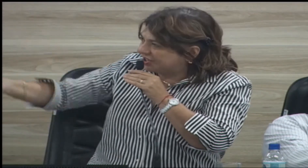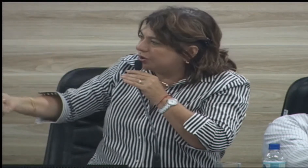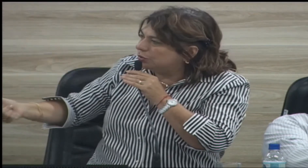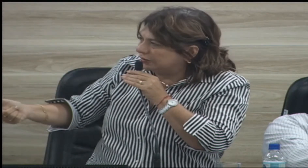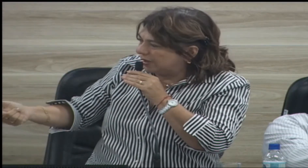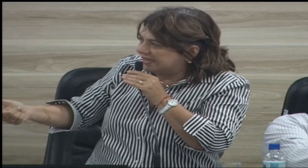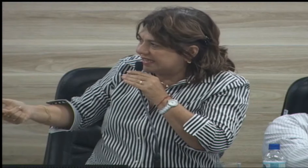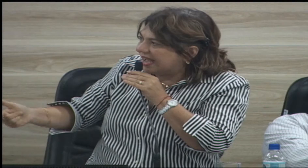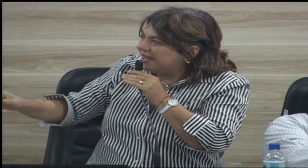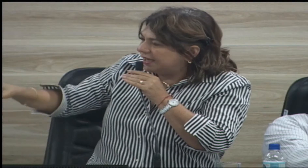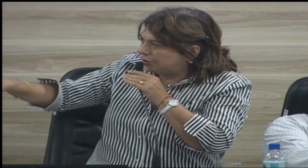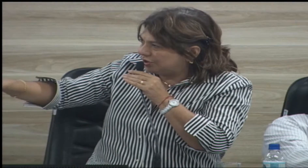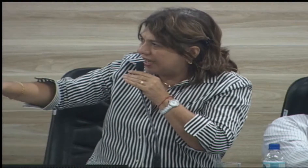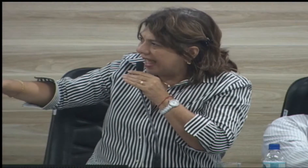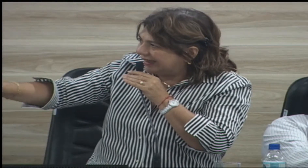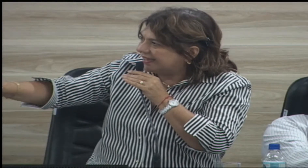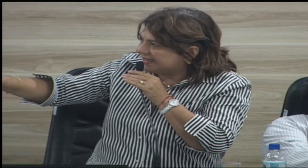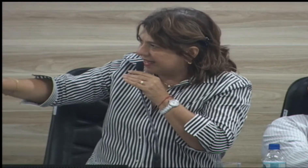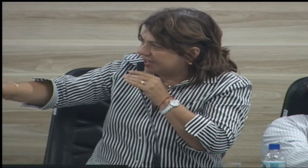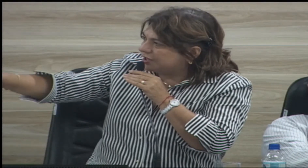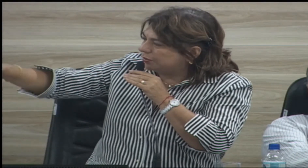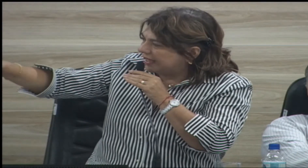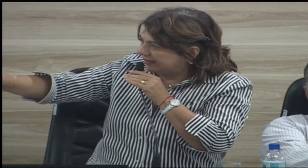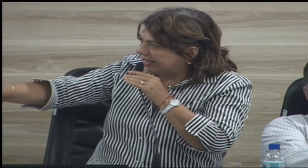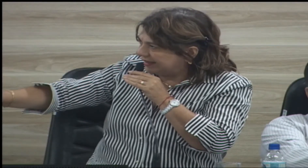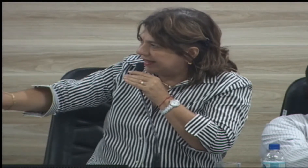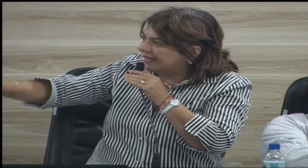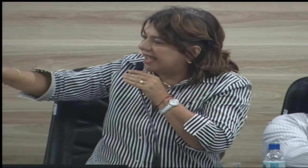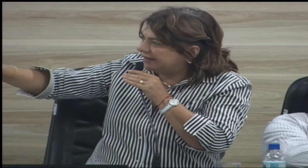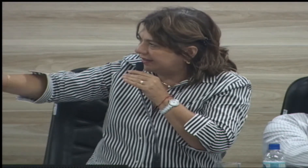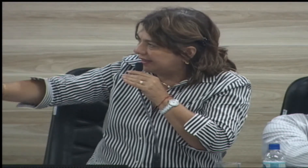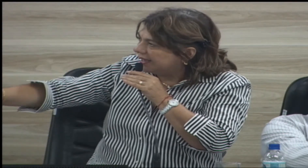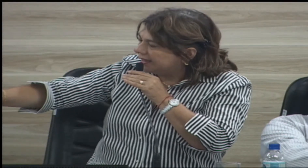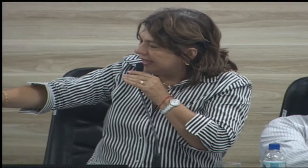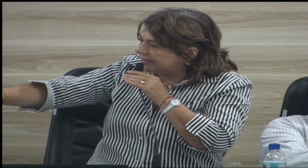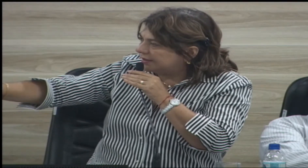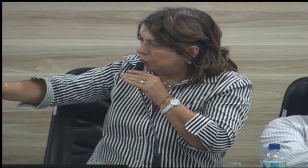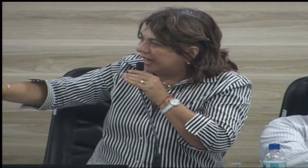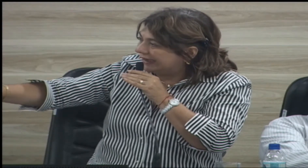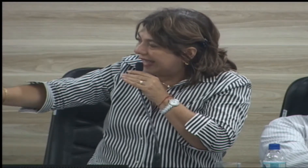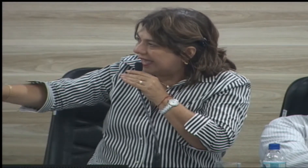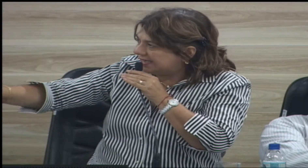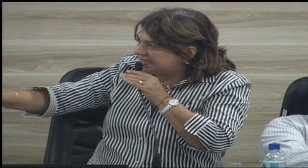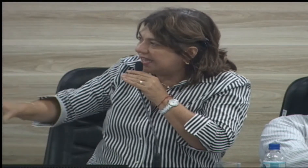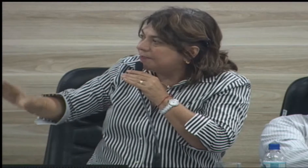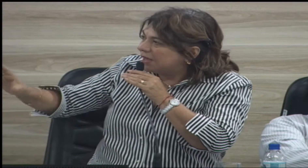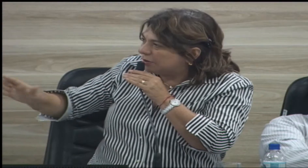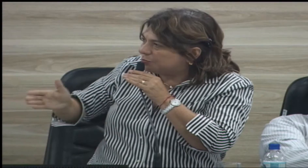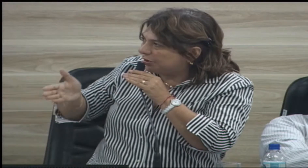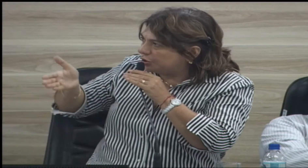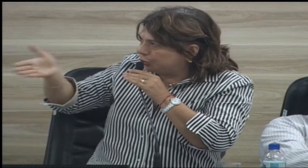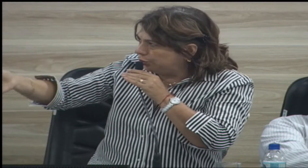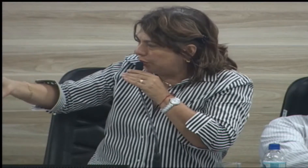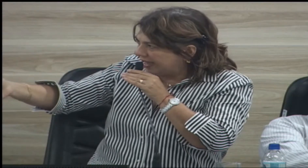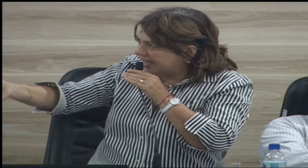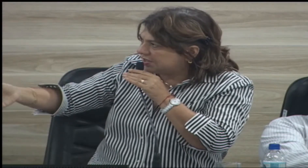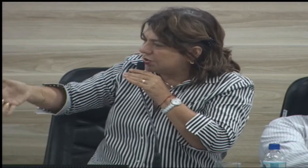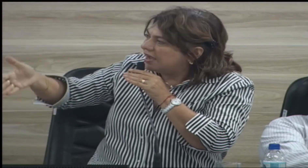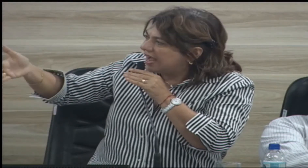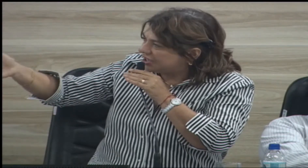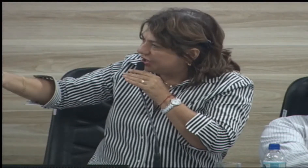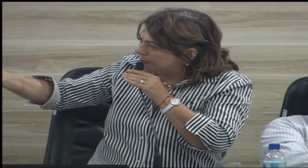contribuir ou fazer uma campanha junto ao Executivo, que é adicional a essa lista na internet, que se faça uma